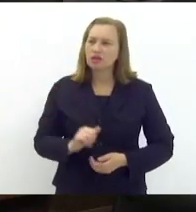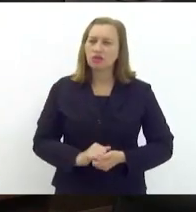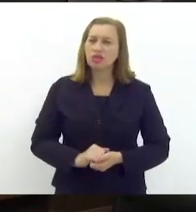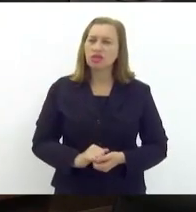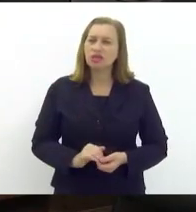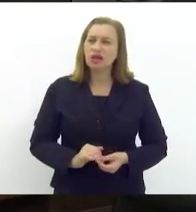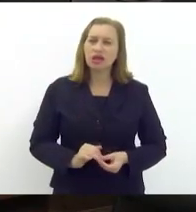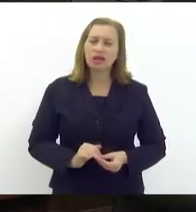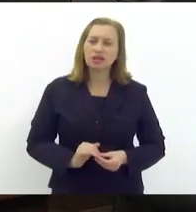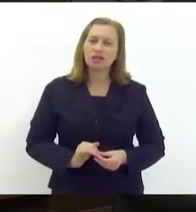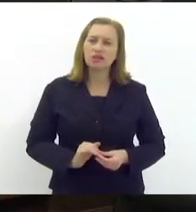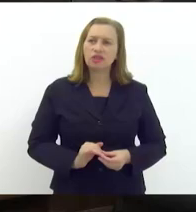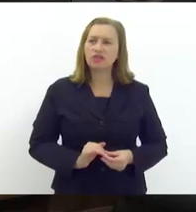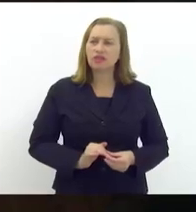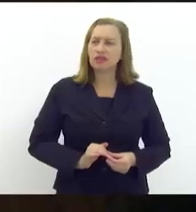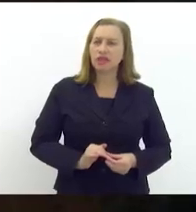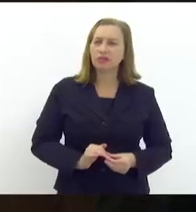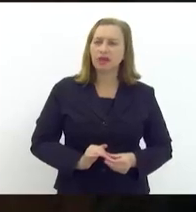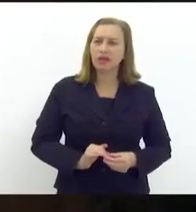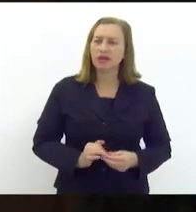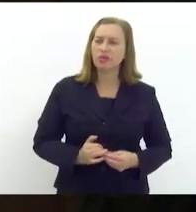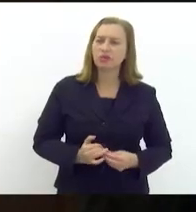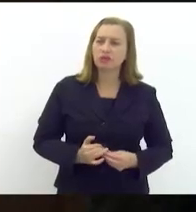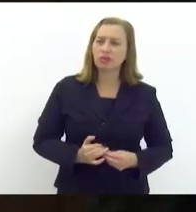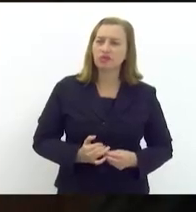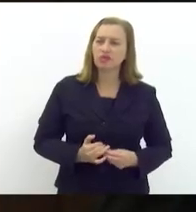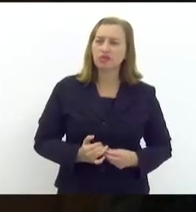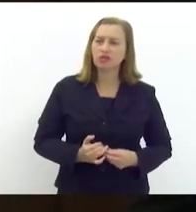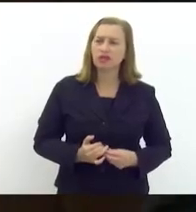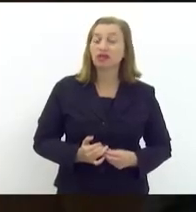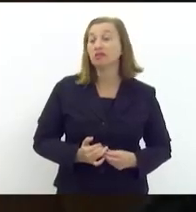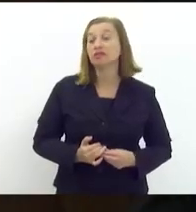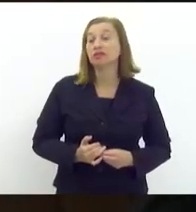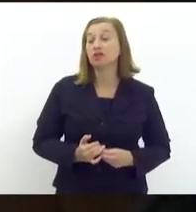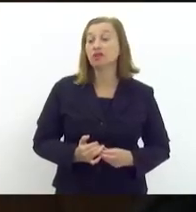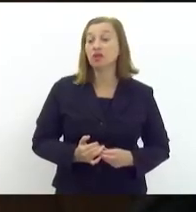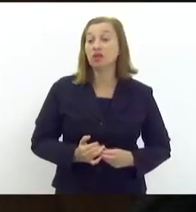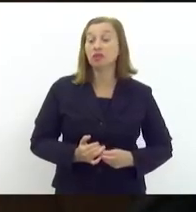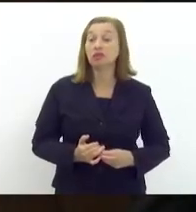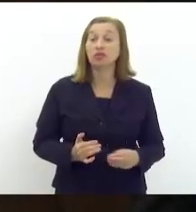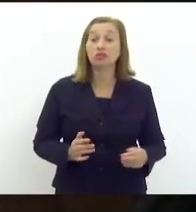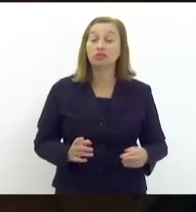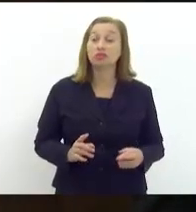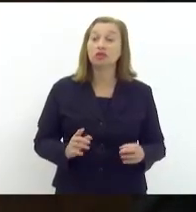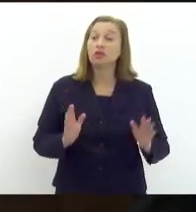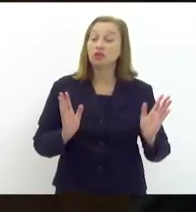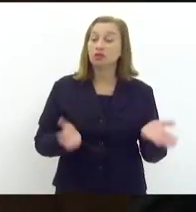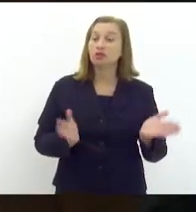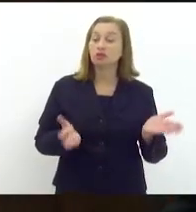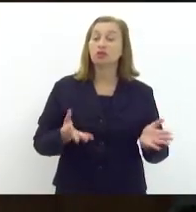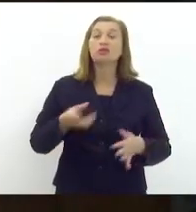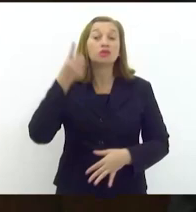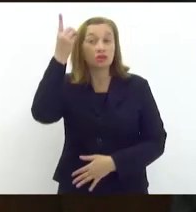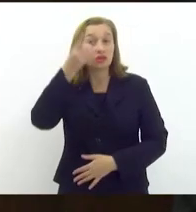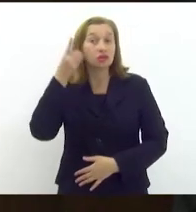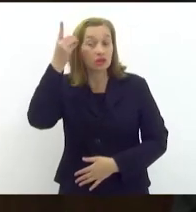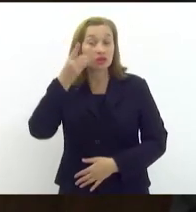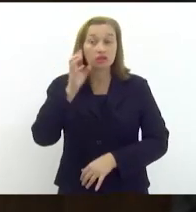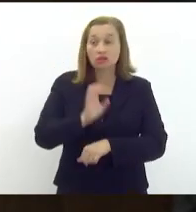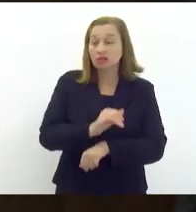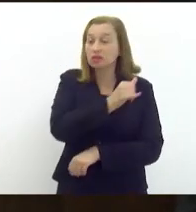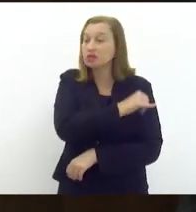primeiro presidente é hoje eu me debrucei ao Diário Oficial do Estado do Rio de Janeiro